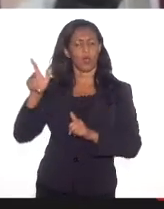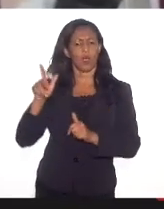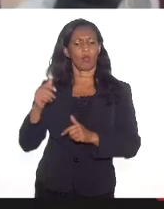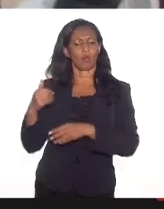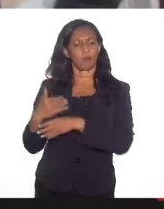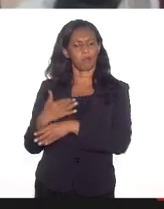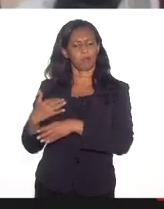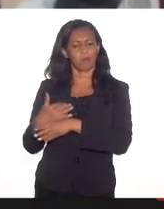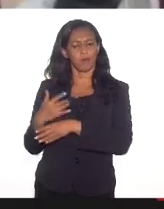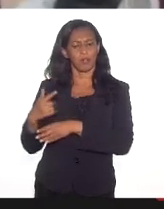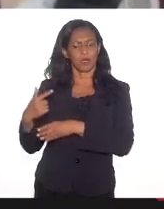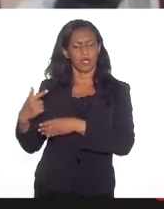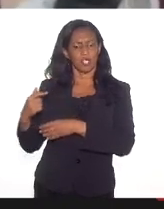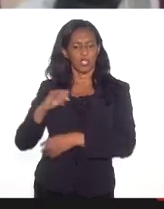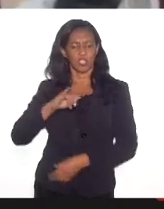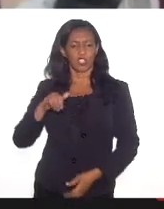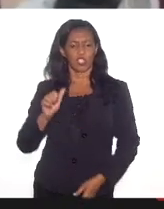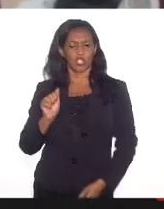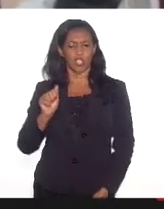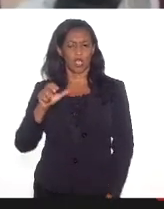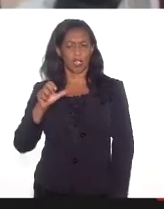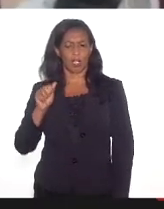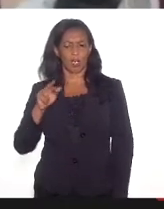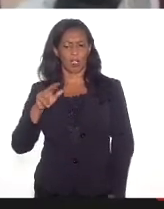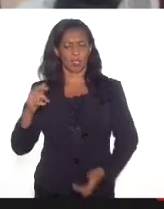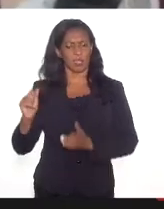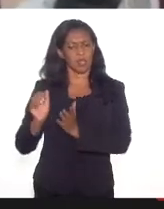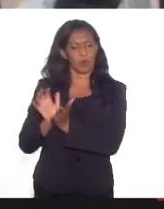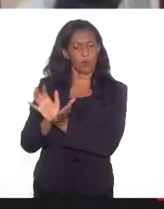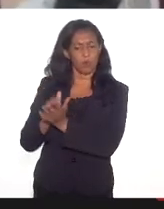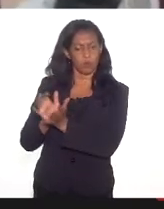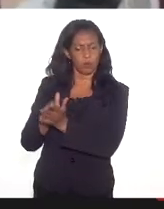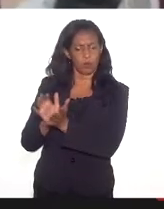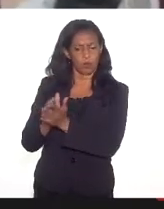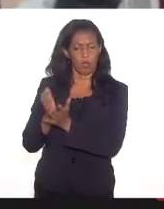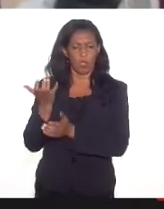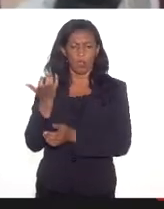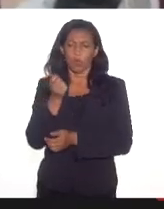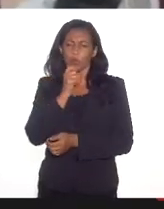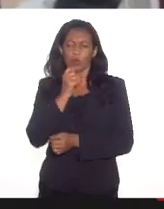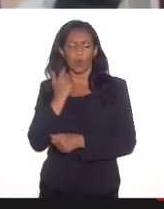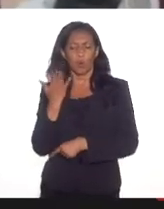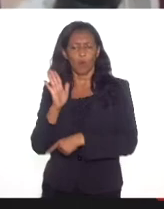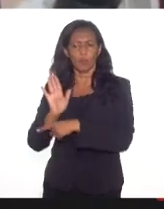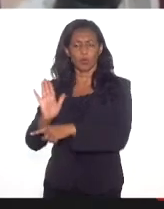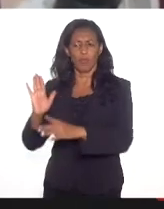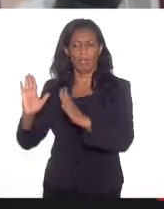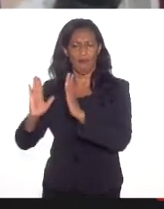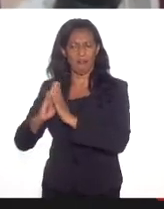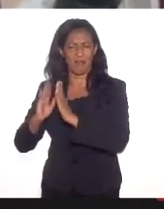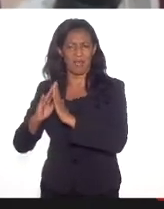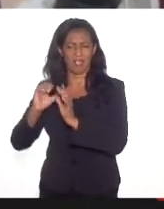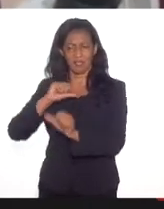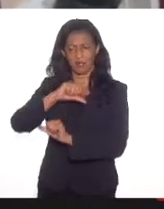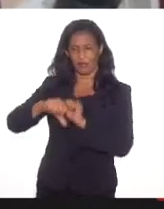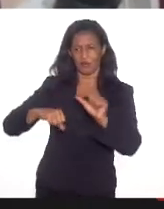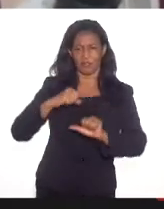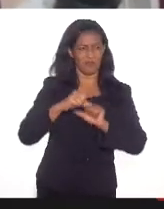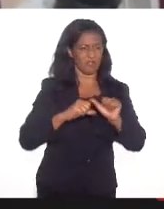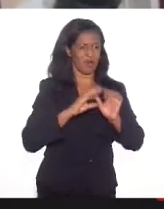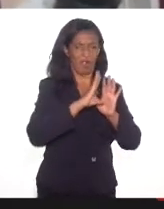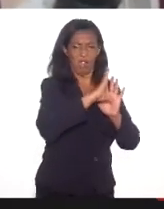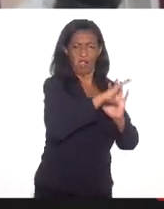tendo como ajudar no orçamento da sua família resolve se tornar um